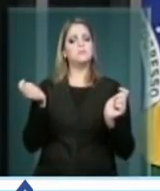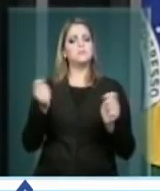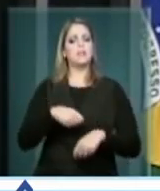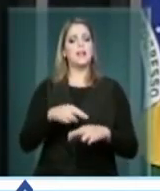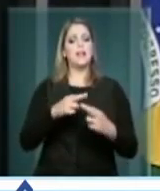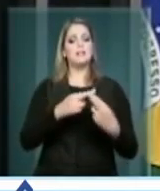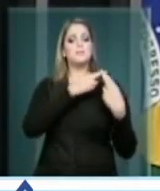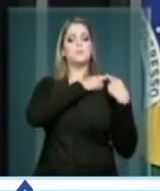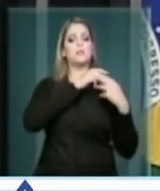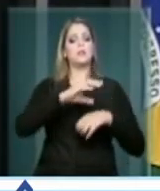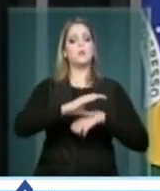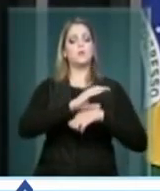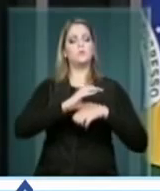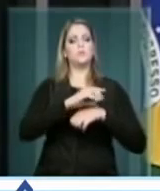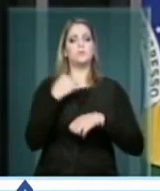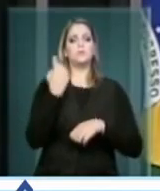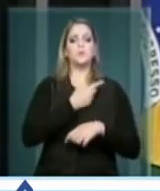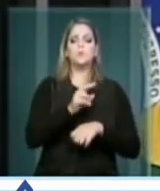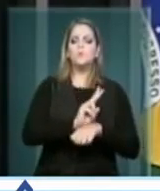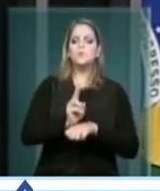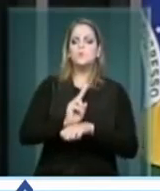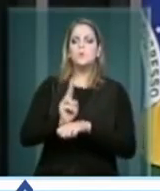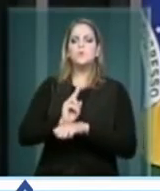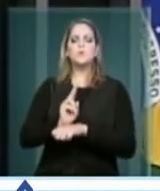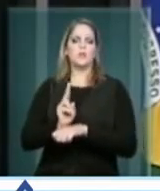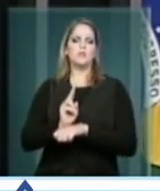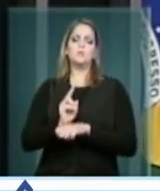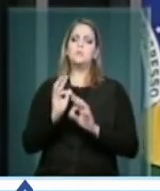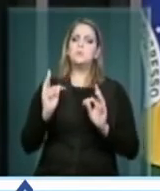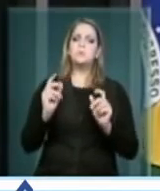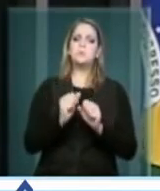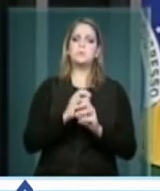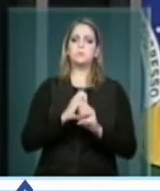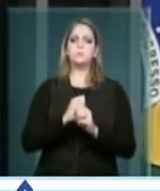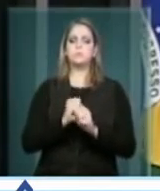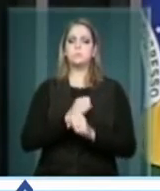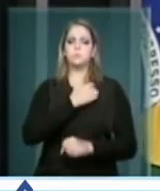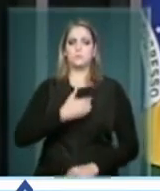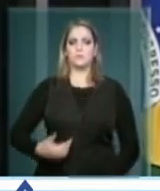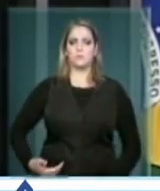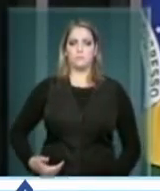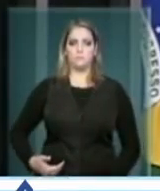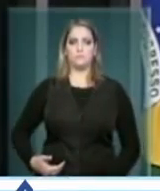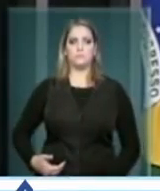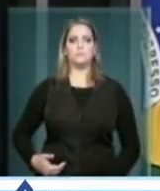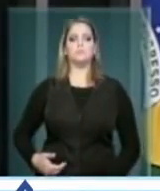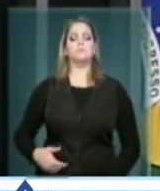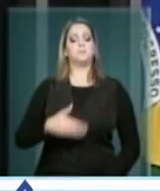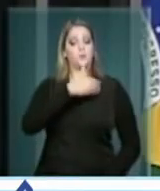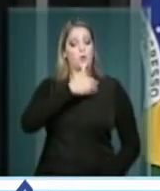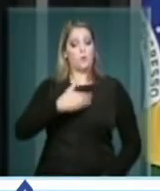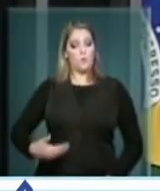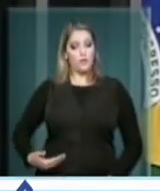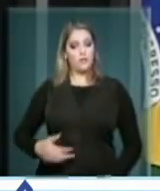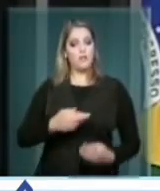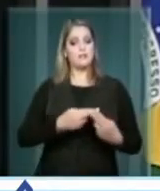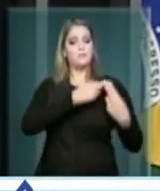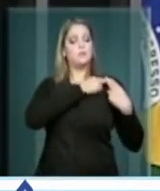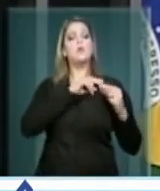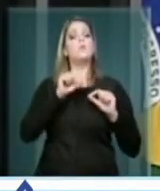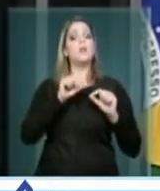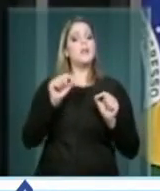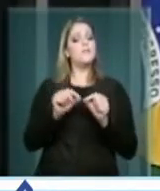de controlar e fiscalizar os atos do Poder Executivo. E do Poder Executivo, de executar corretamente